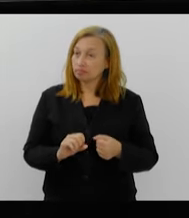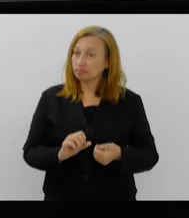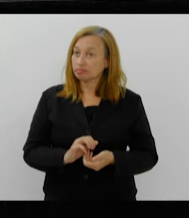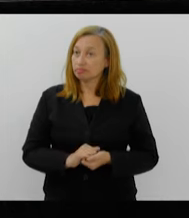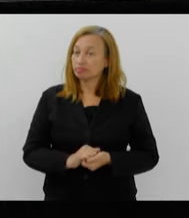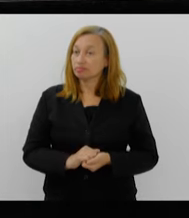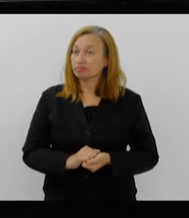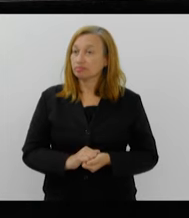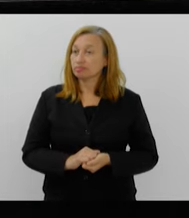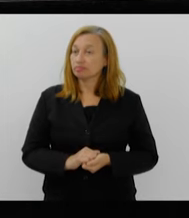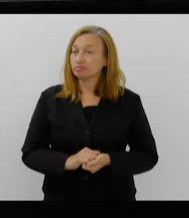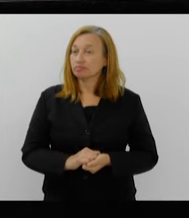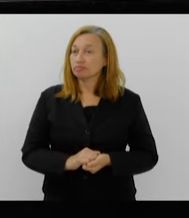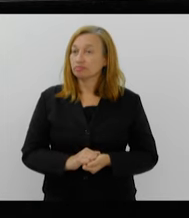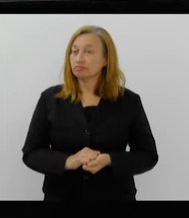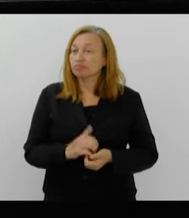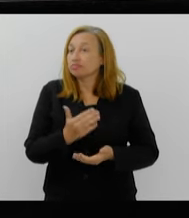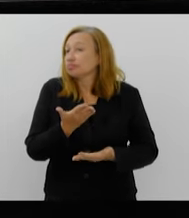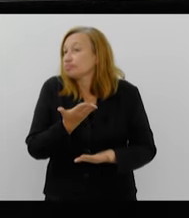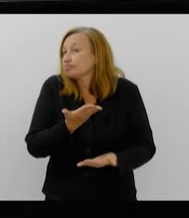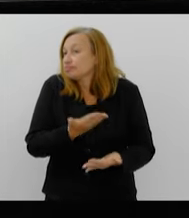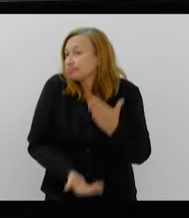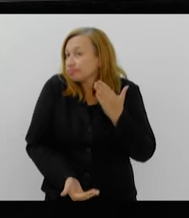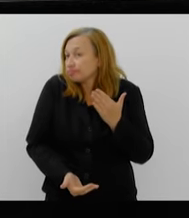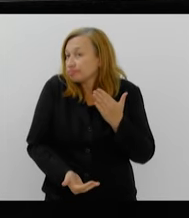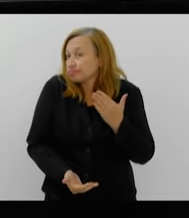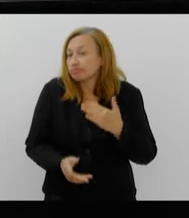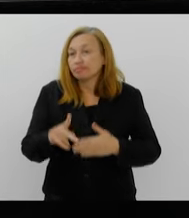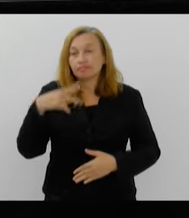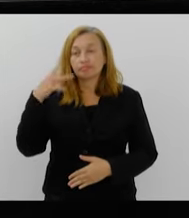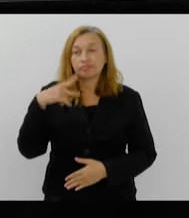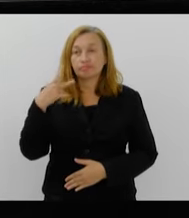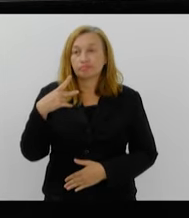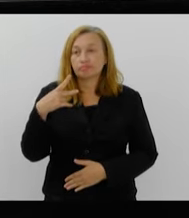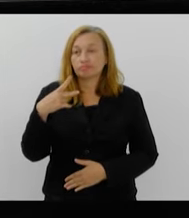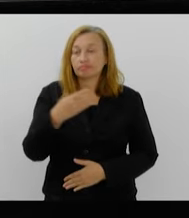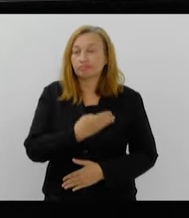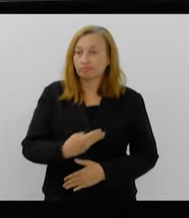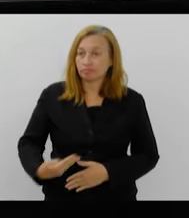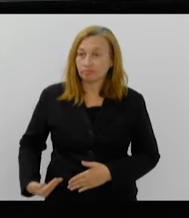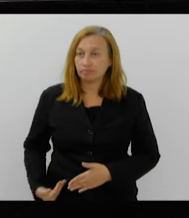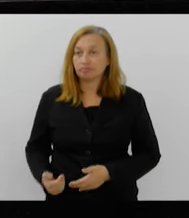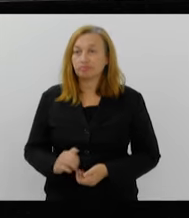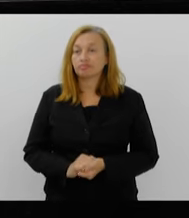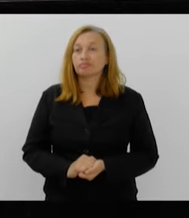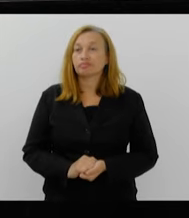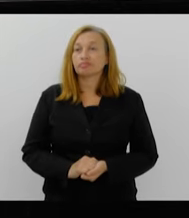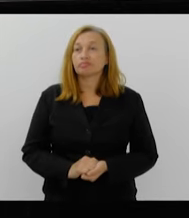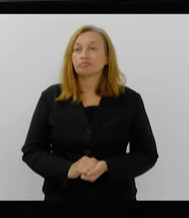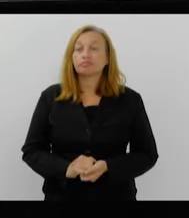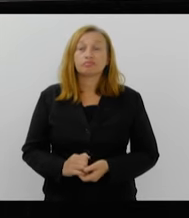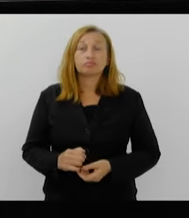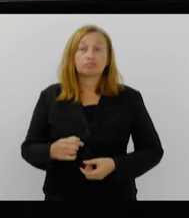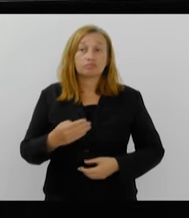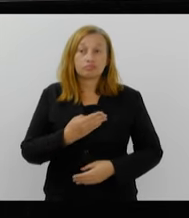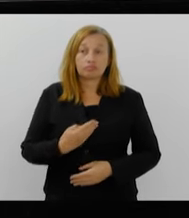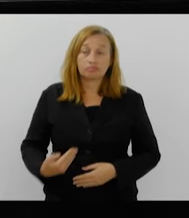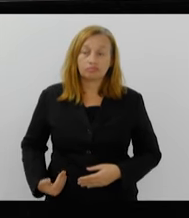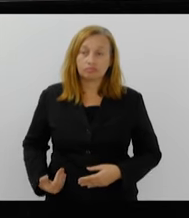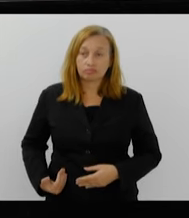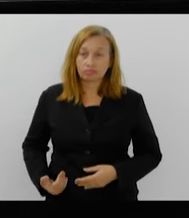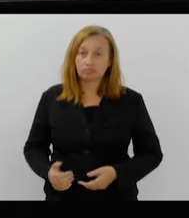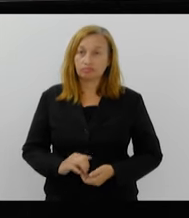é de que há uma derrota na política do governador. O governador,